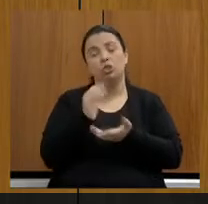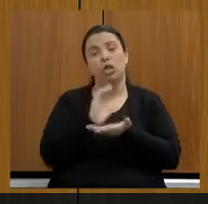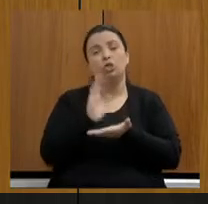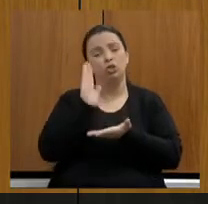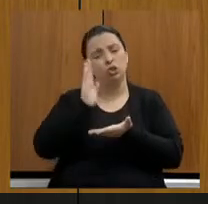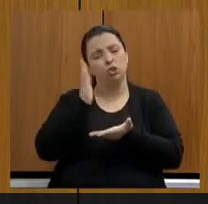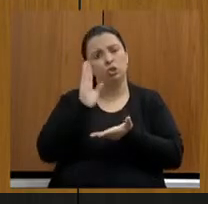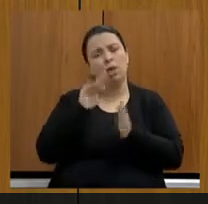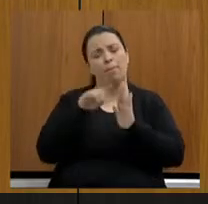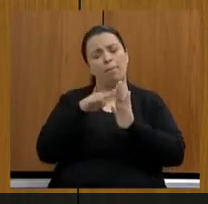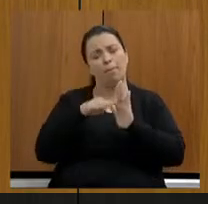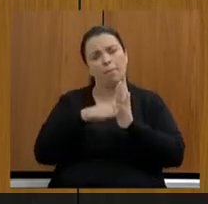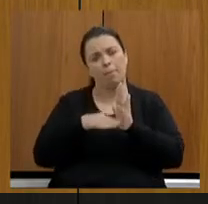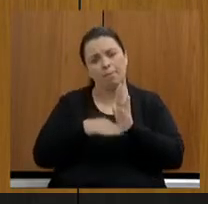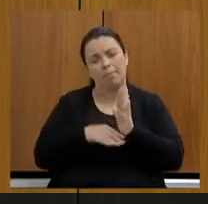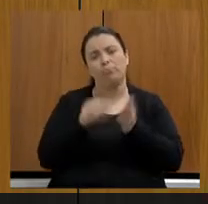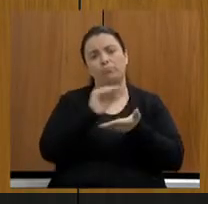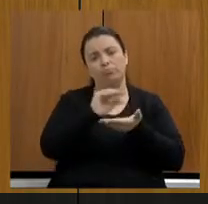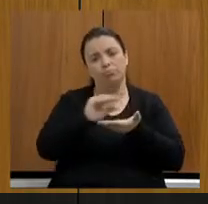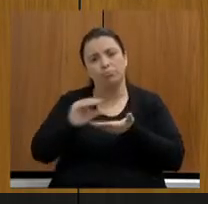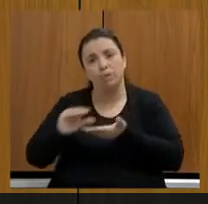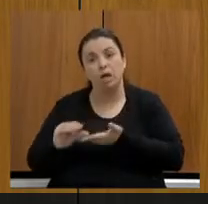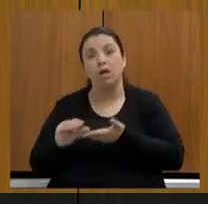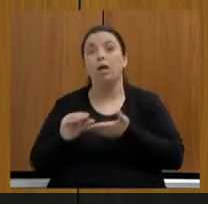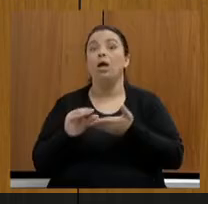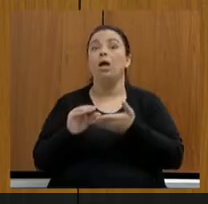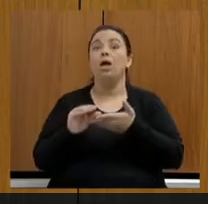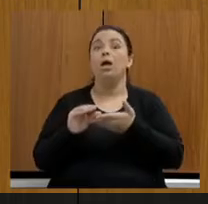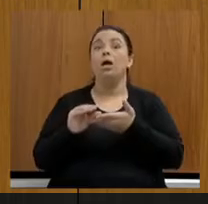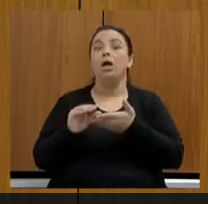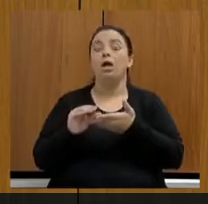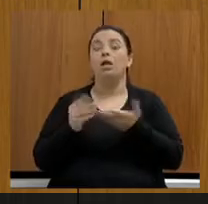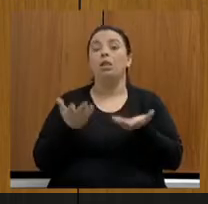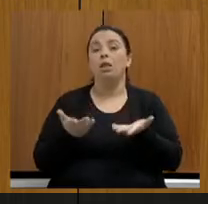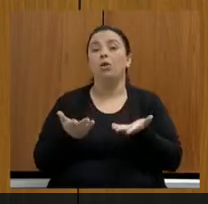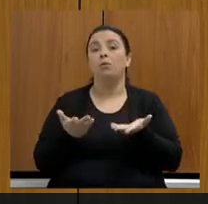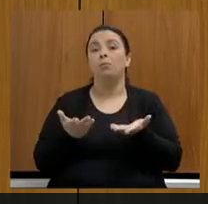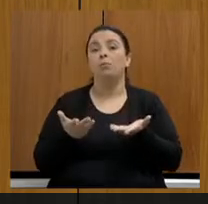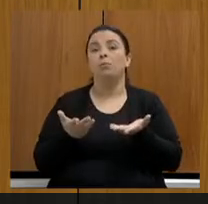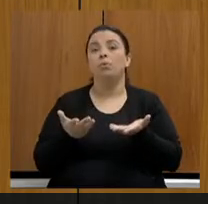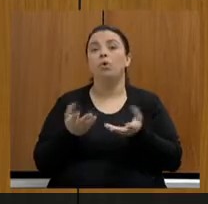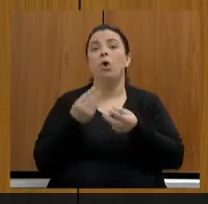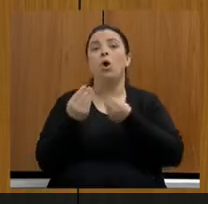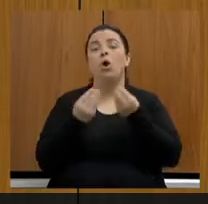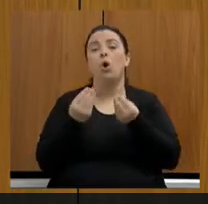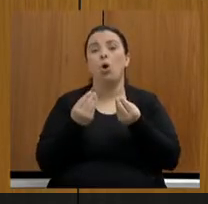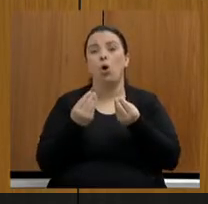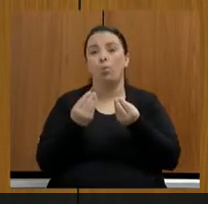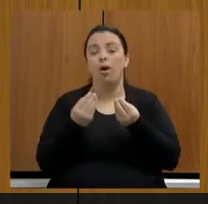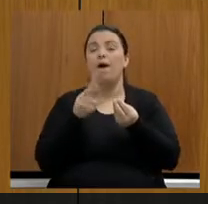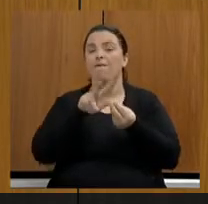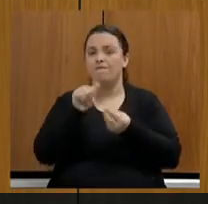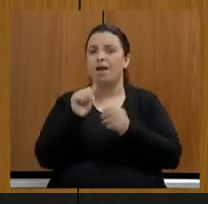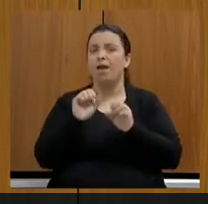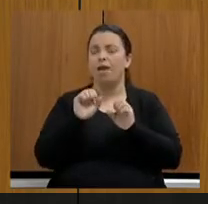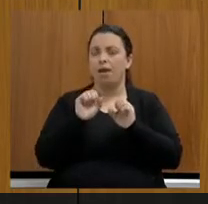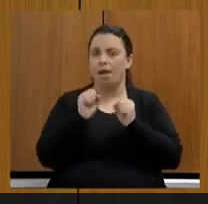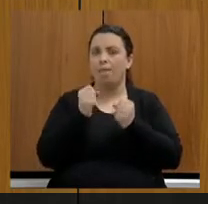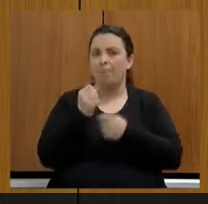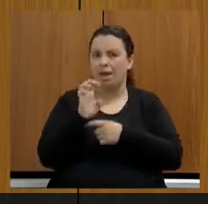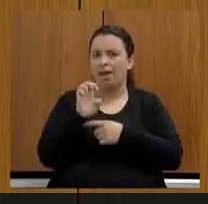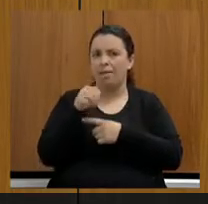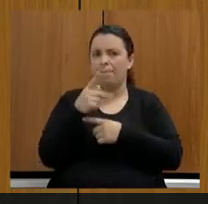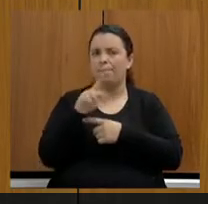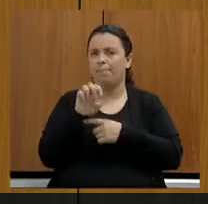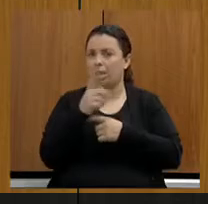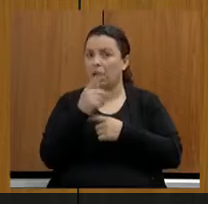despesas relacionadas à educação vai empenhar para não tem inclusive que fazer o rateio dos recursos do fundeb Então essa é a nossa segunda pergunta